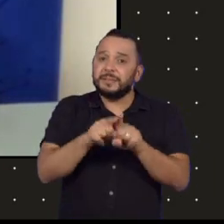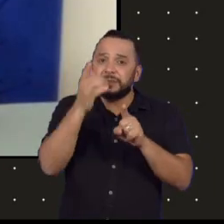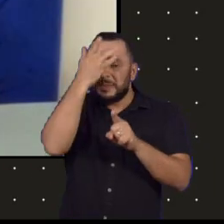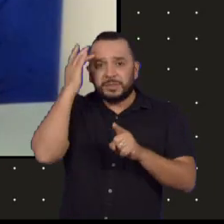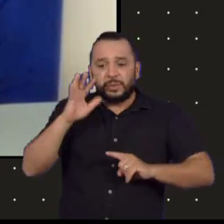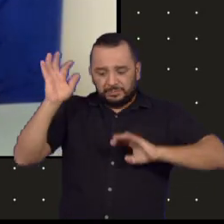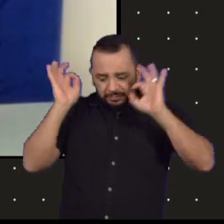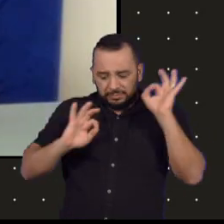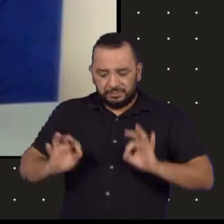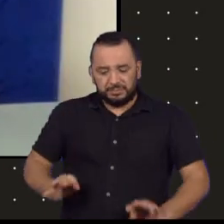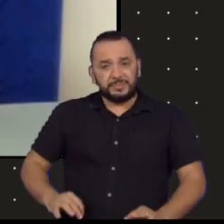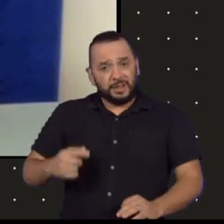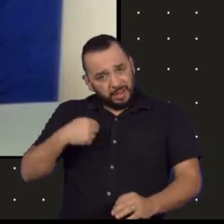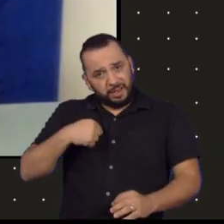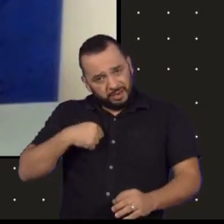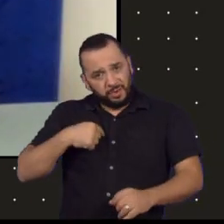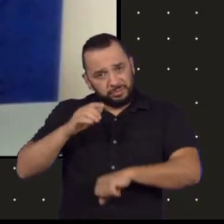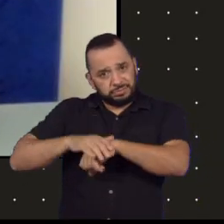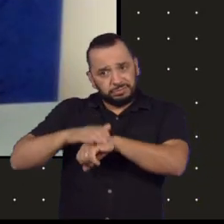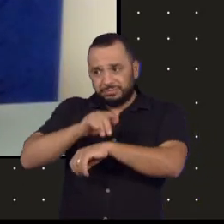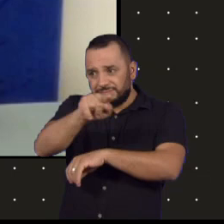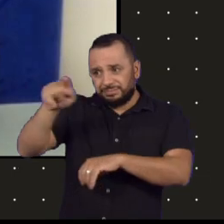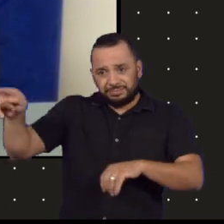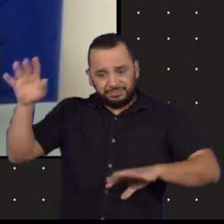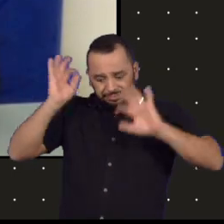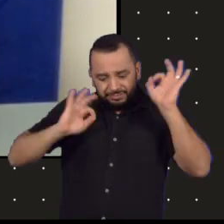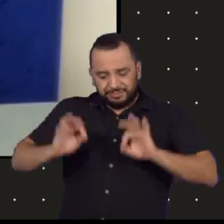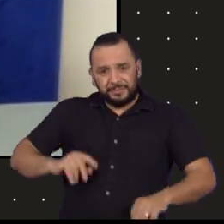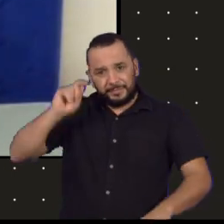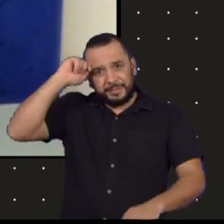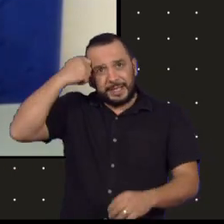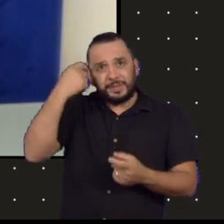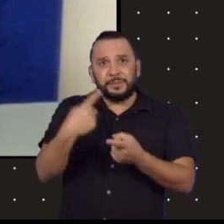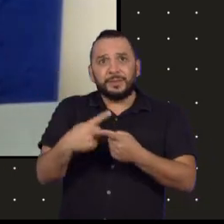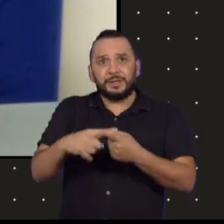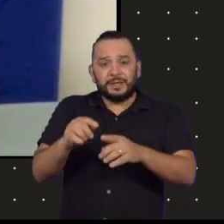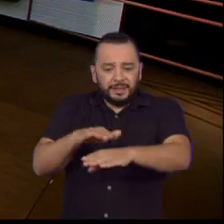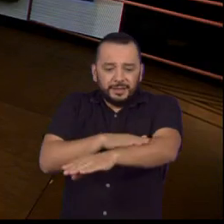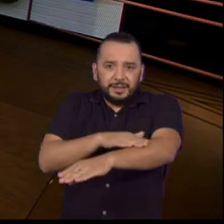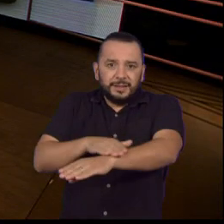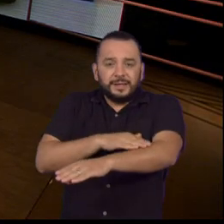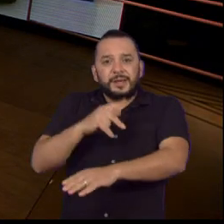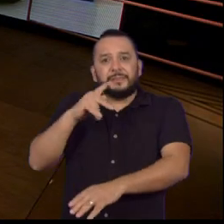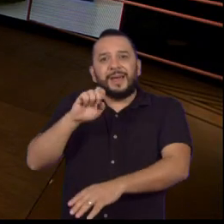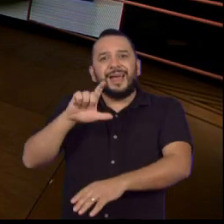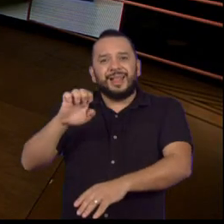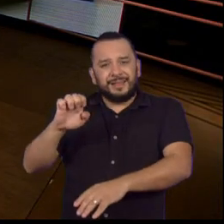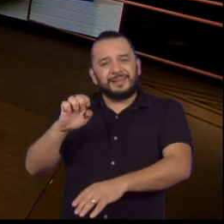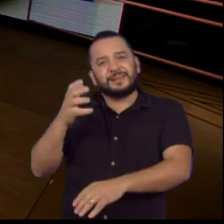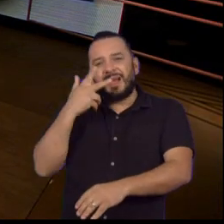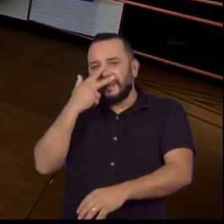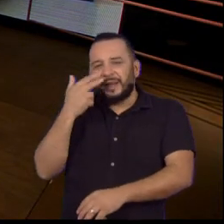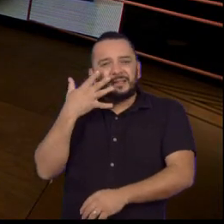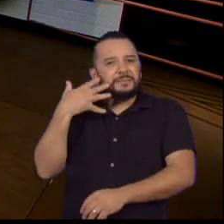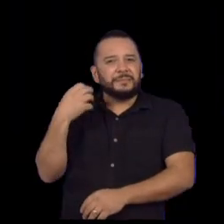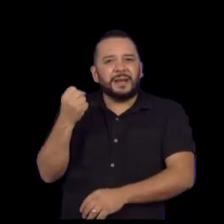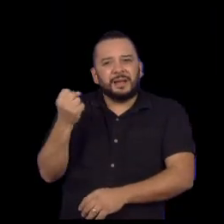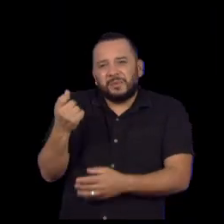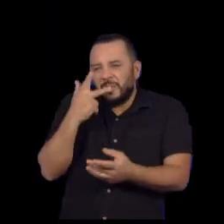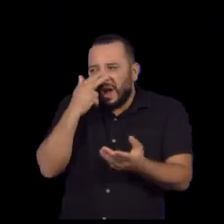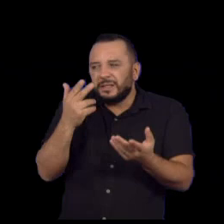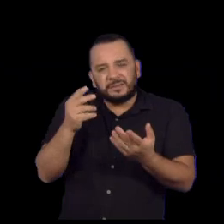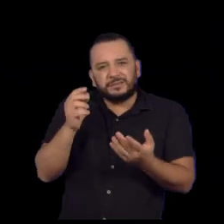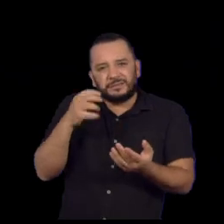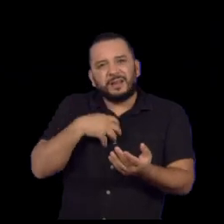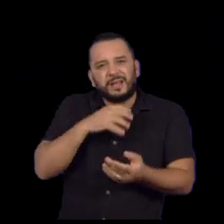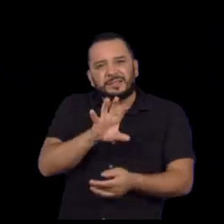preto. Eu tenho a impressão que é em função do tom da minha pele, o contraste. Eu acho que é isso. Bom, a